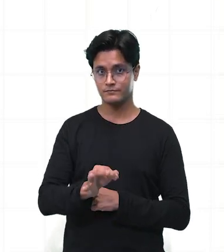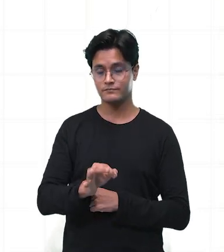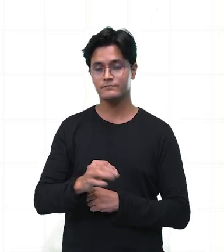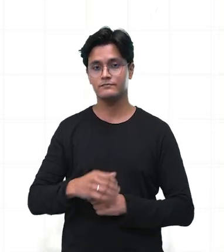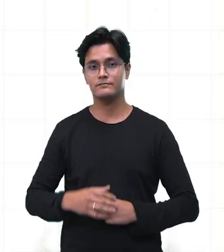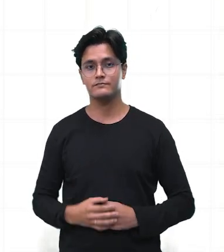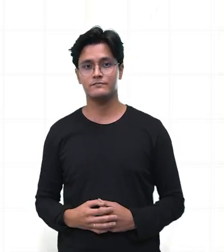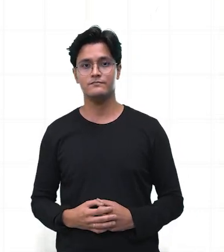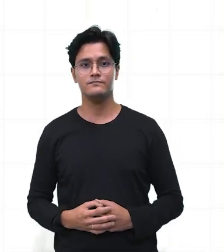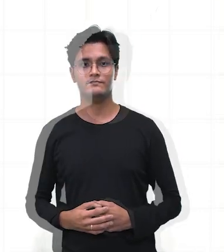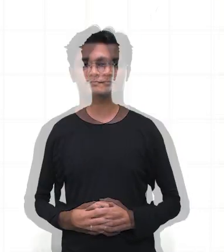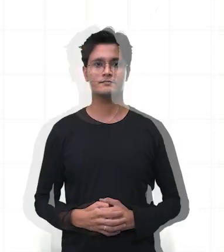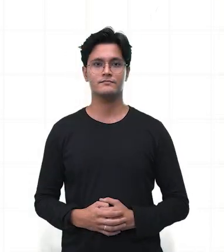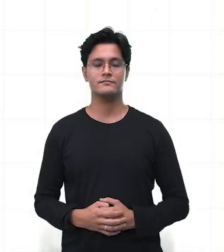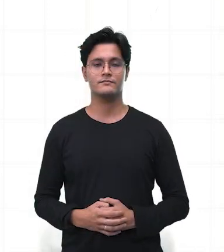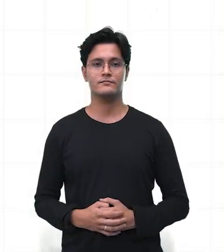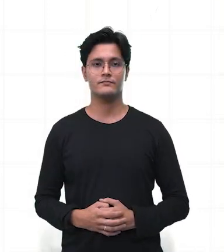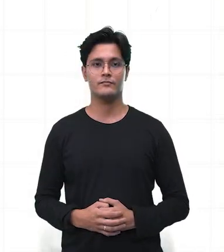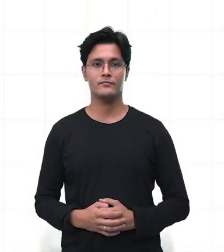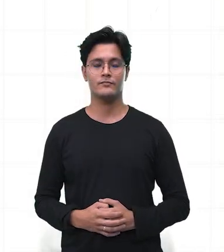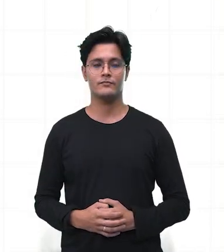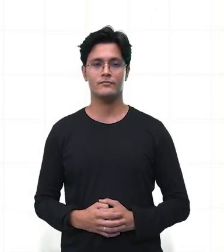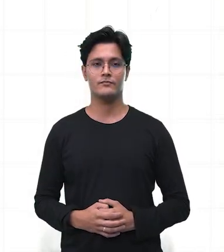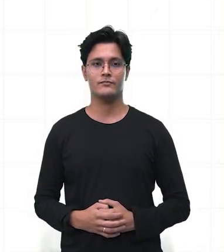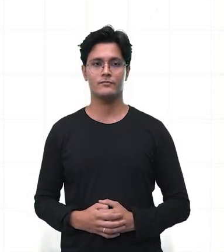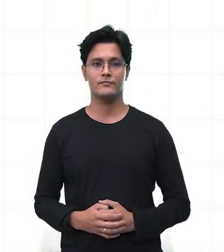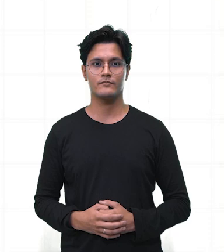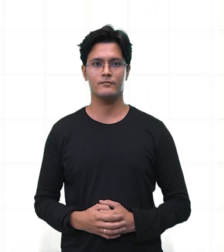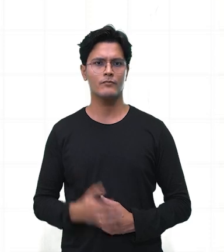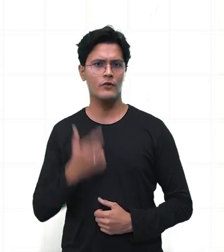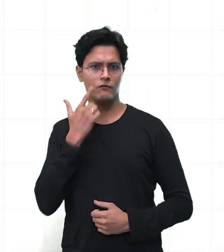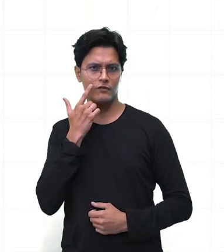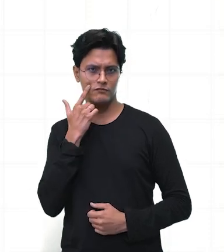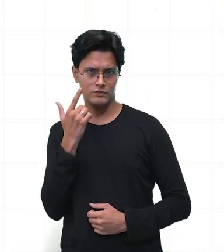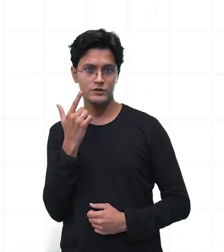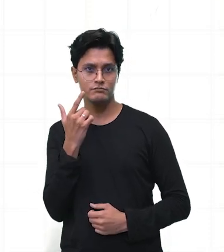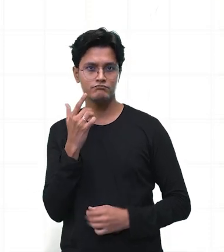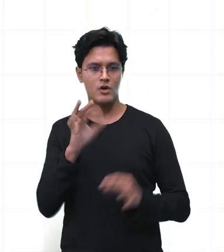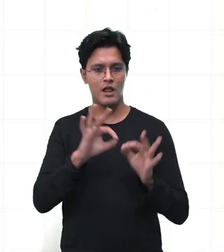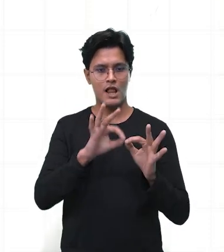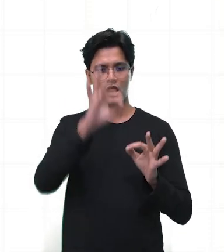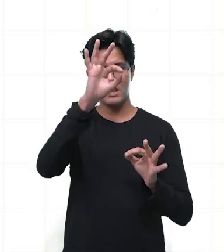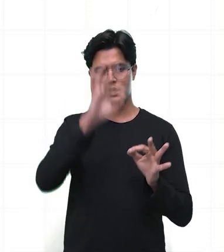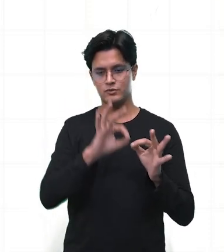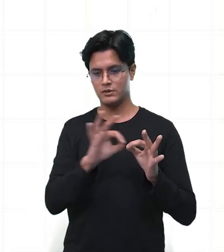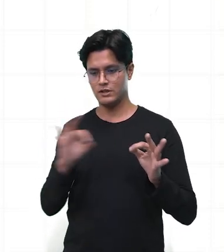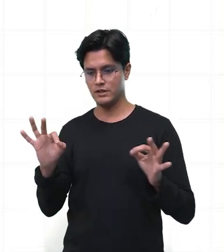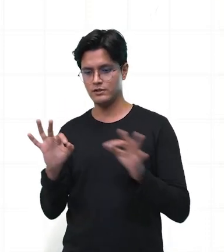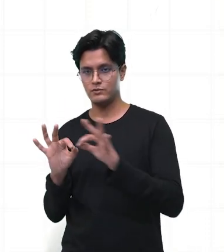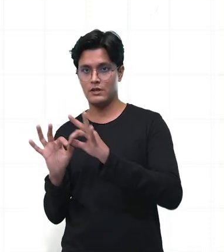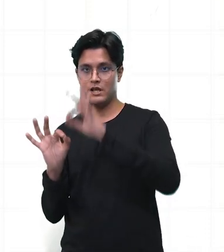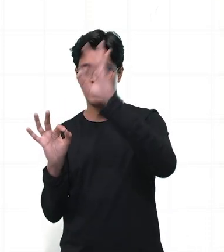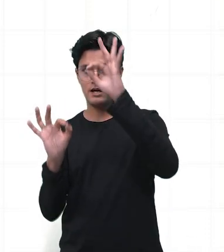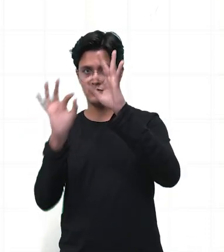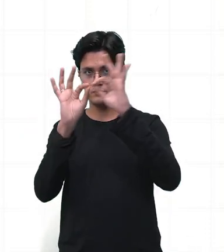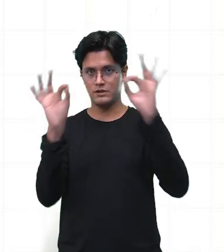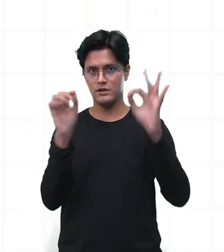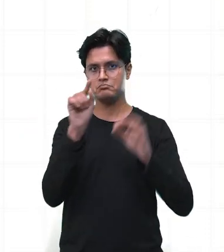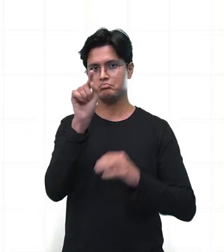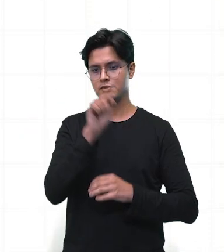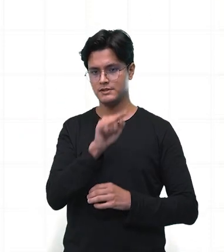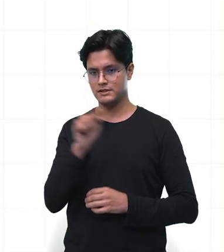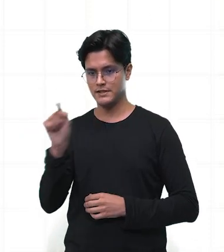bom? Então veja, todos os lados de um quadrado, né, eles serão iguais. Muito bem.